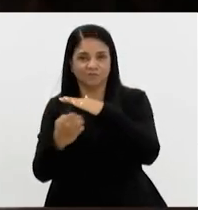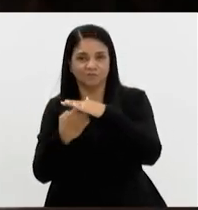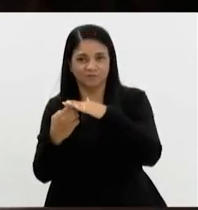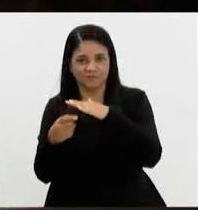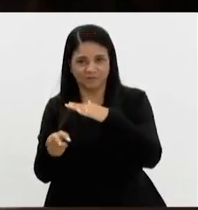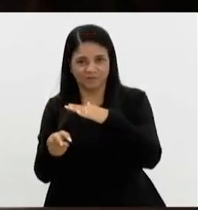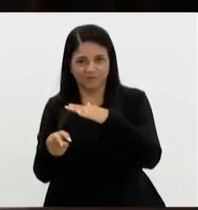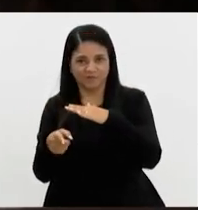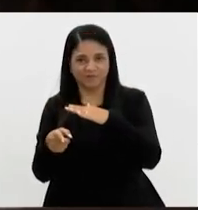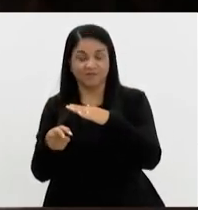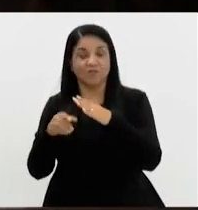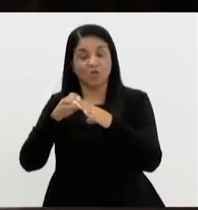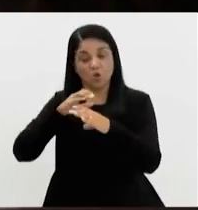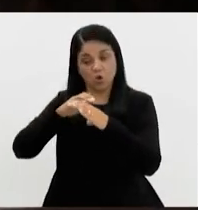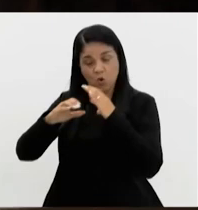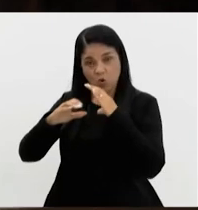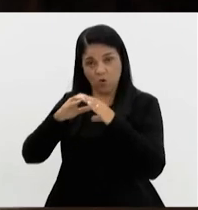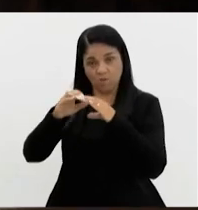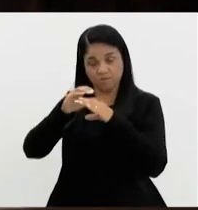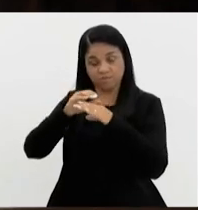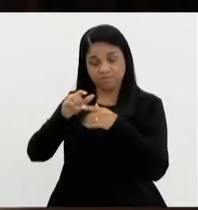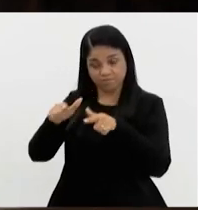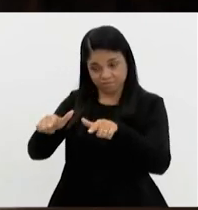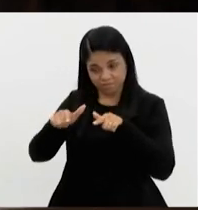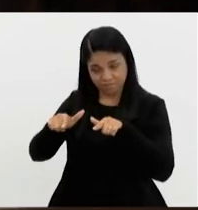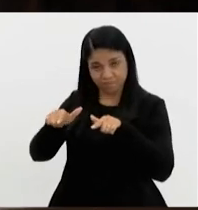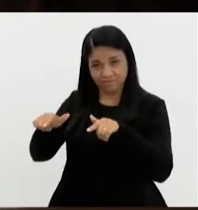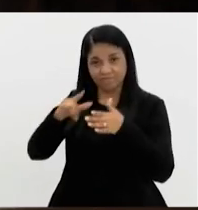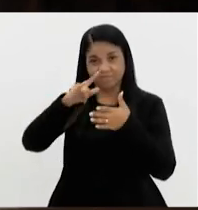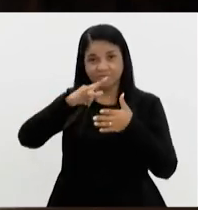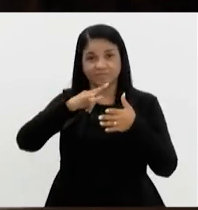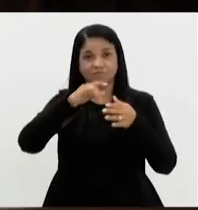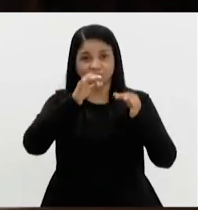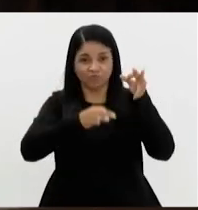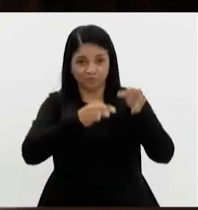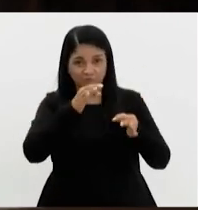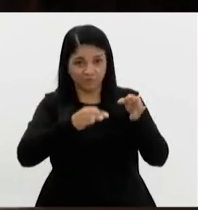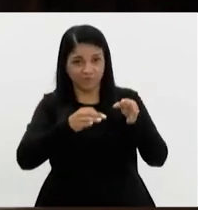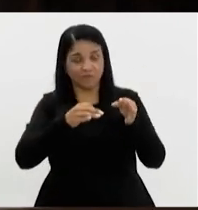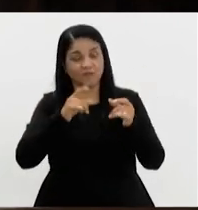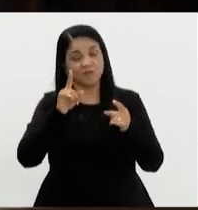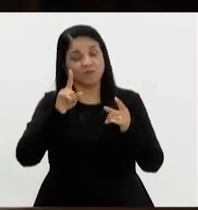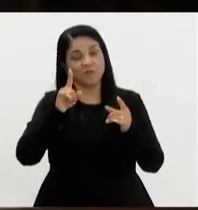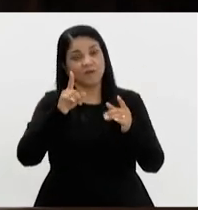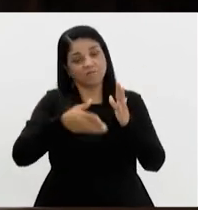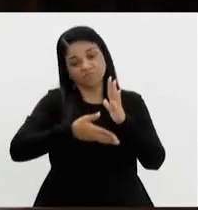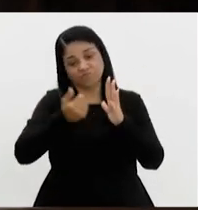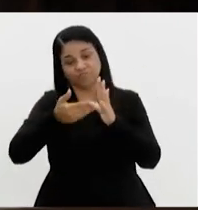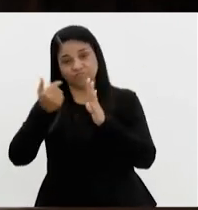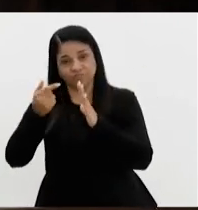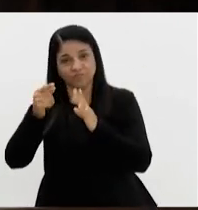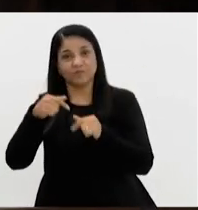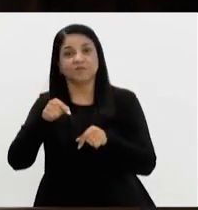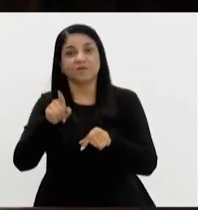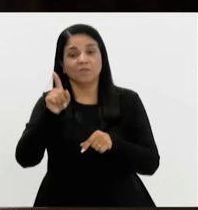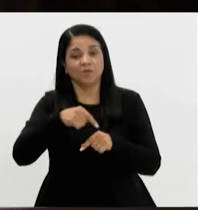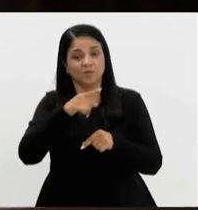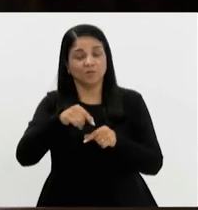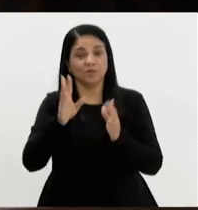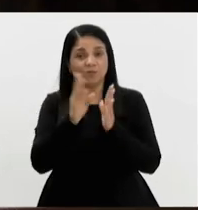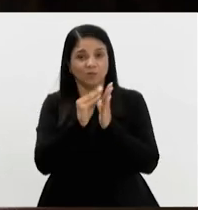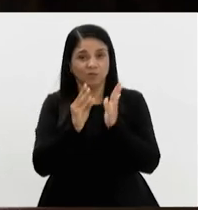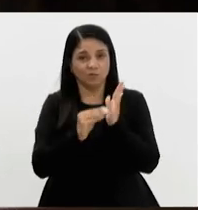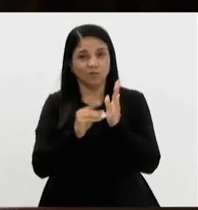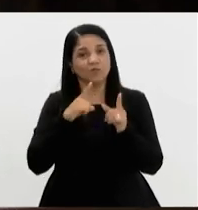partir da comunicação judicial e da não exclusão do conteúdo é que possa haver a responsabilização das